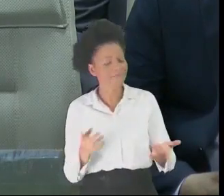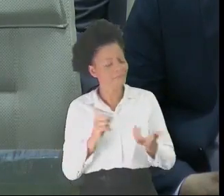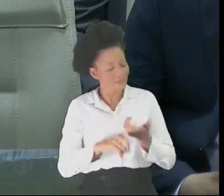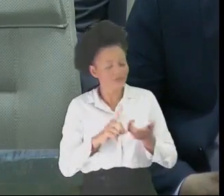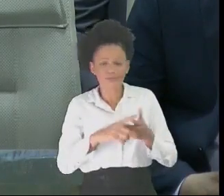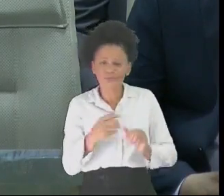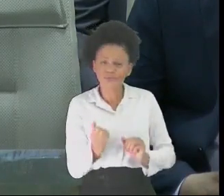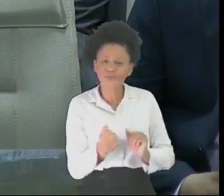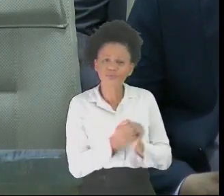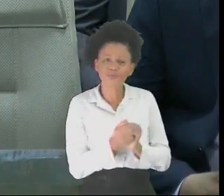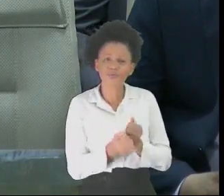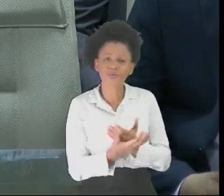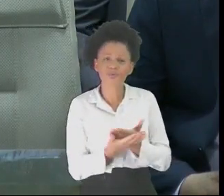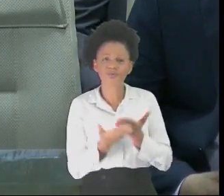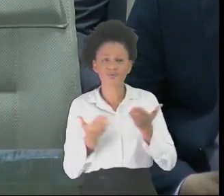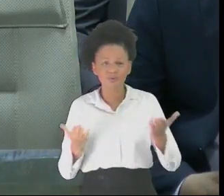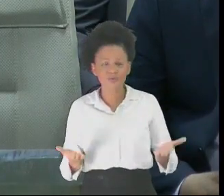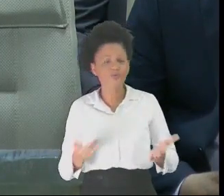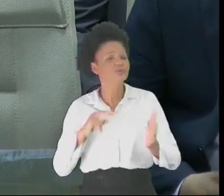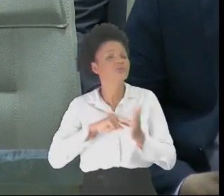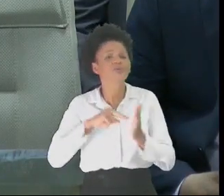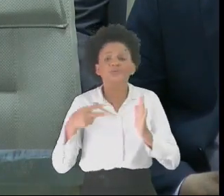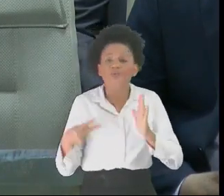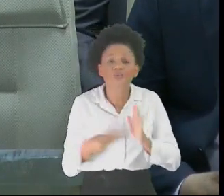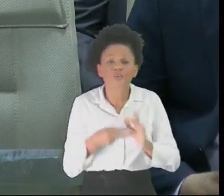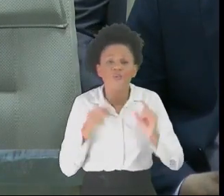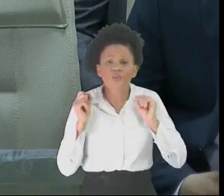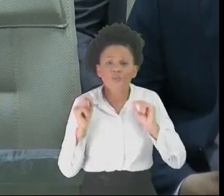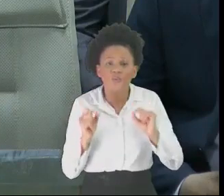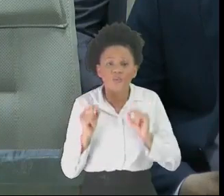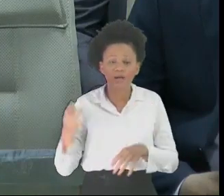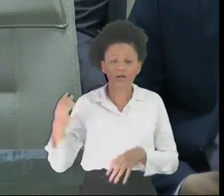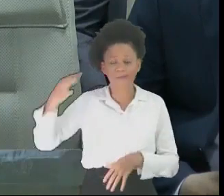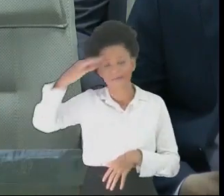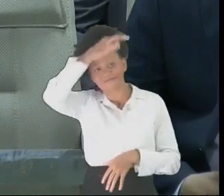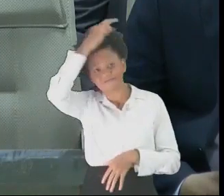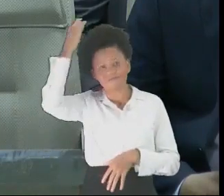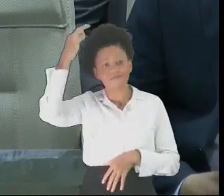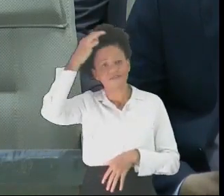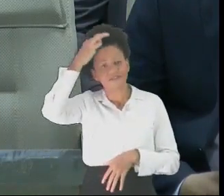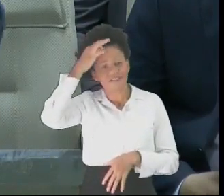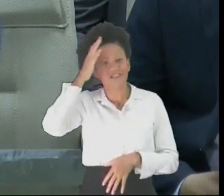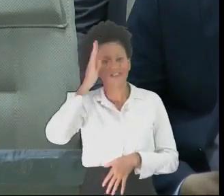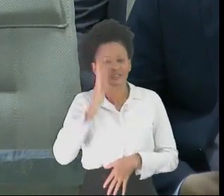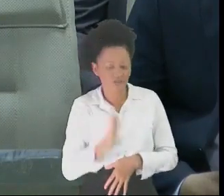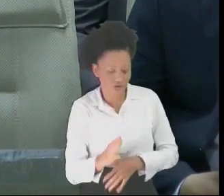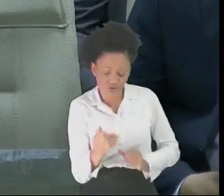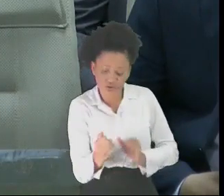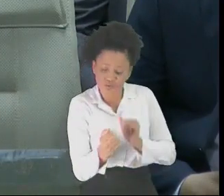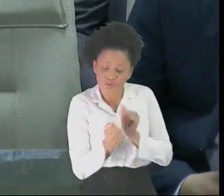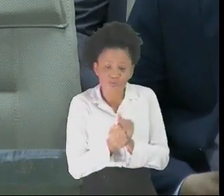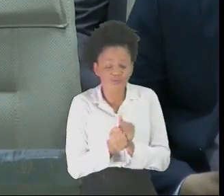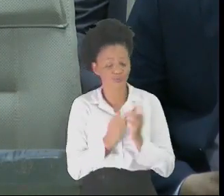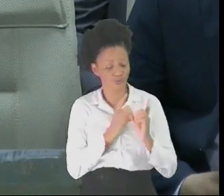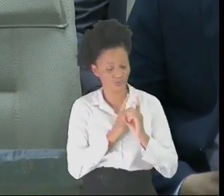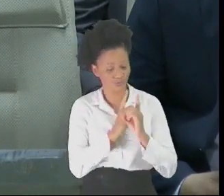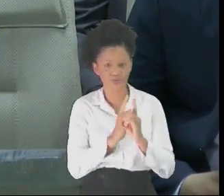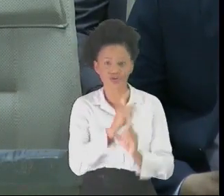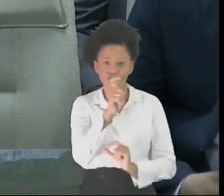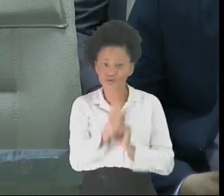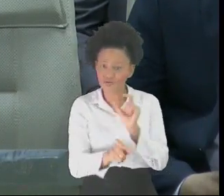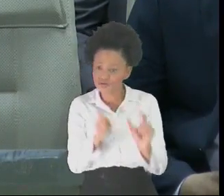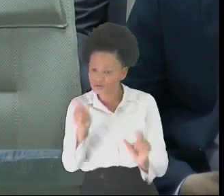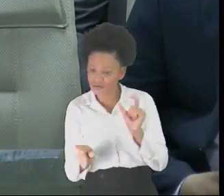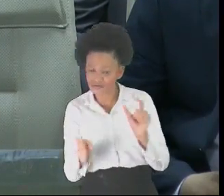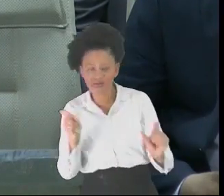vós. Quer dizer, o Espírito Santo, ele já estava entre os discípulos. Ele já